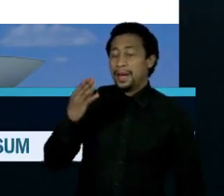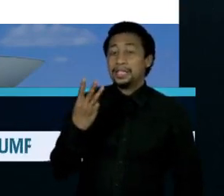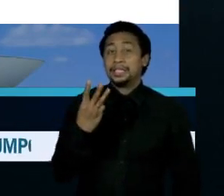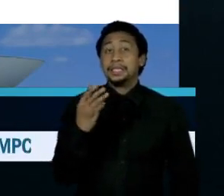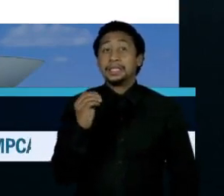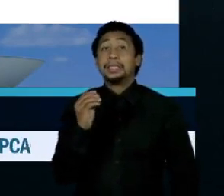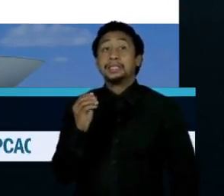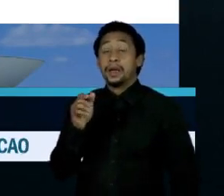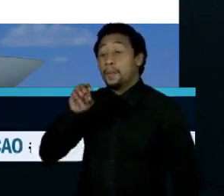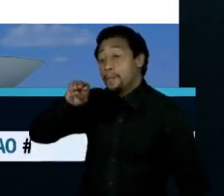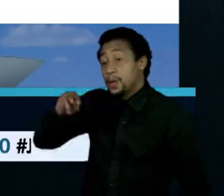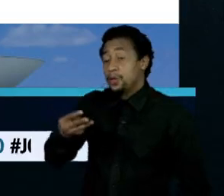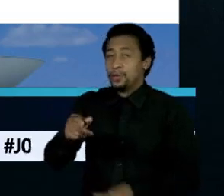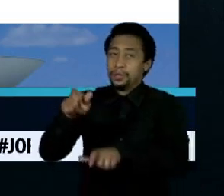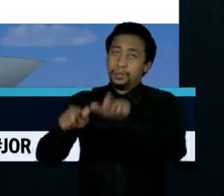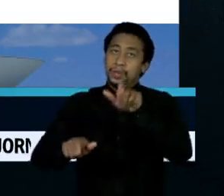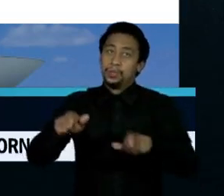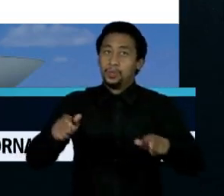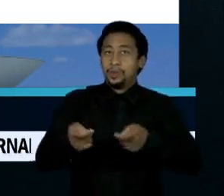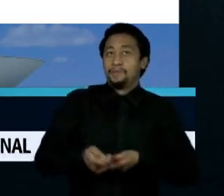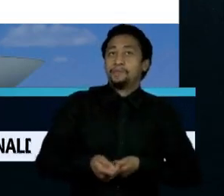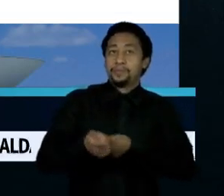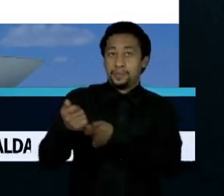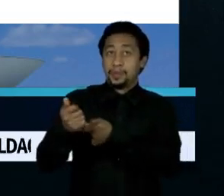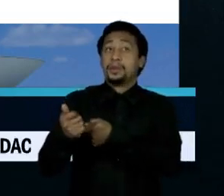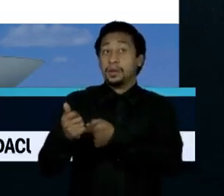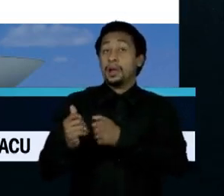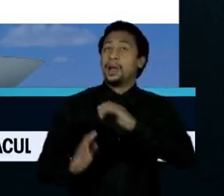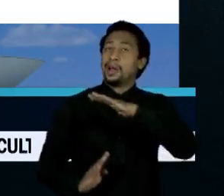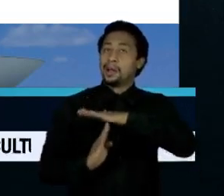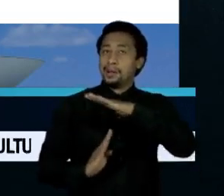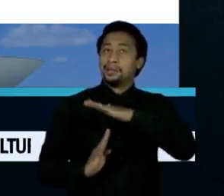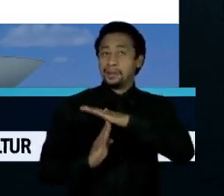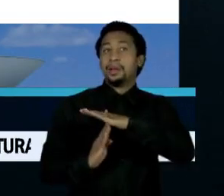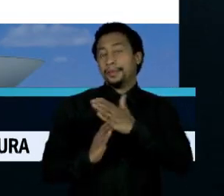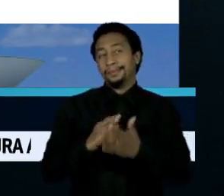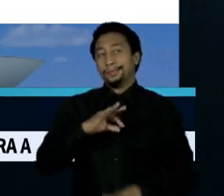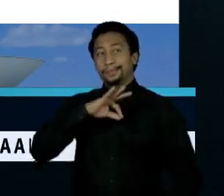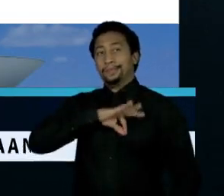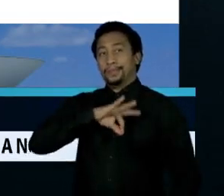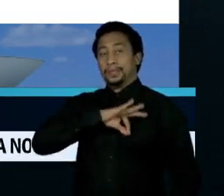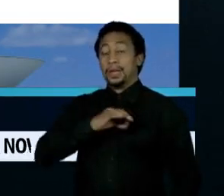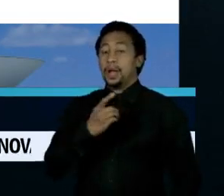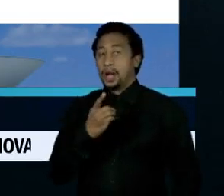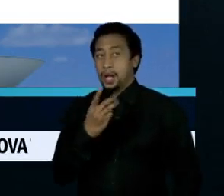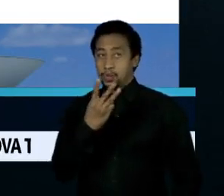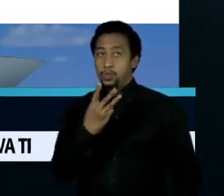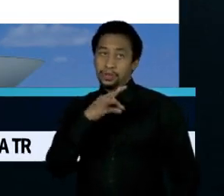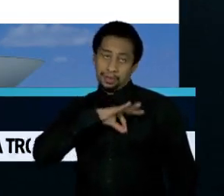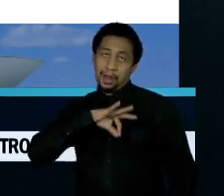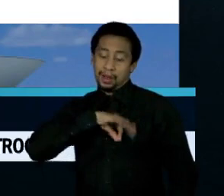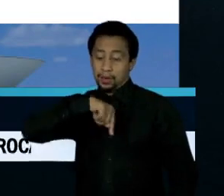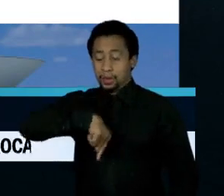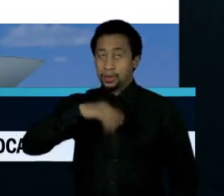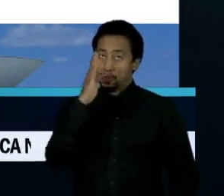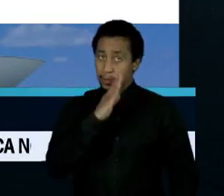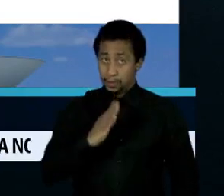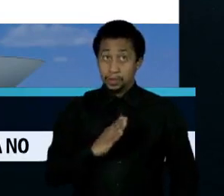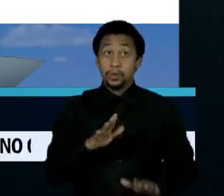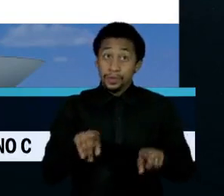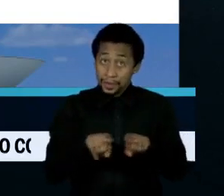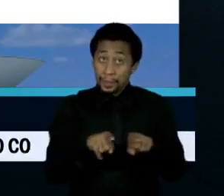o pacote de bondades em pleno ano eleitoral e para ser pago neste ano não para ir com auxílio Brasil que